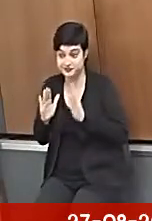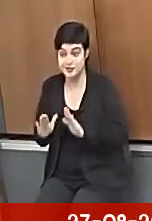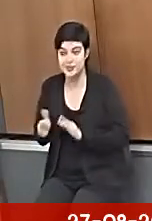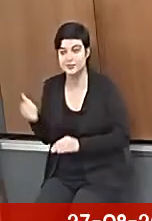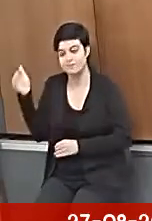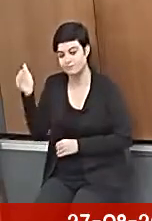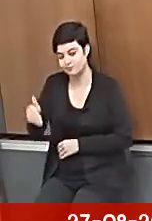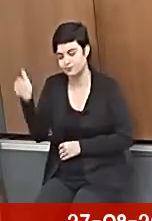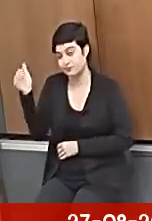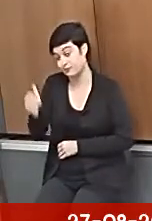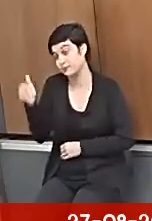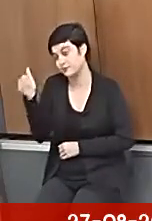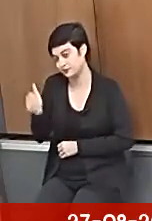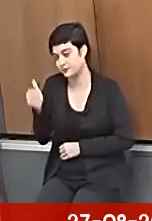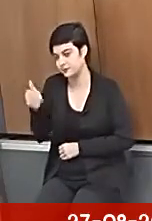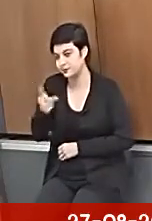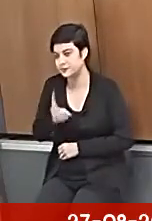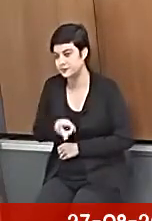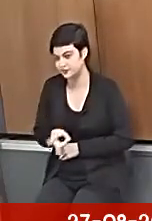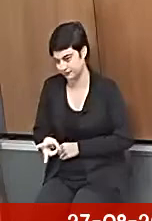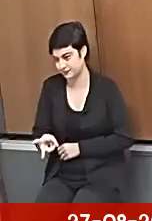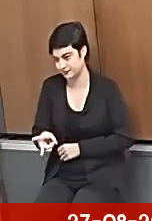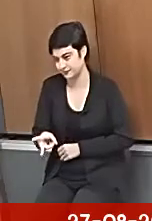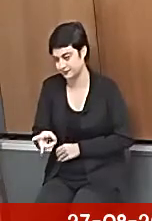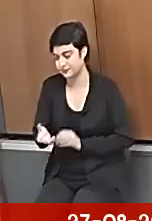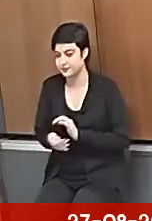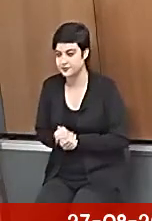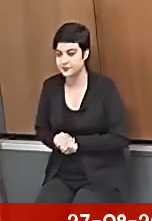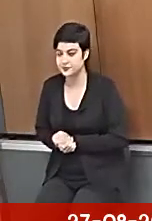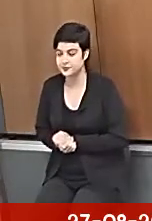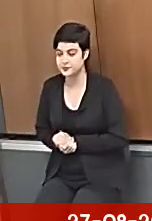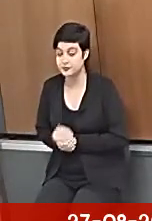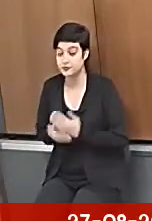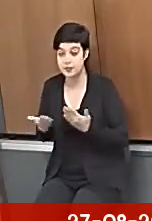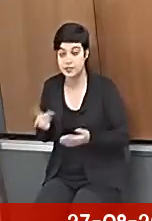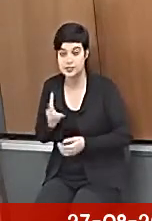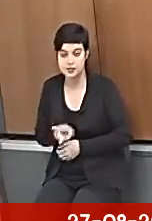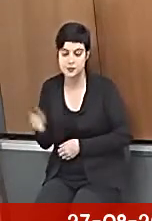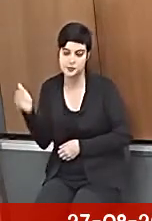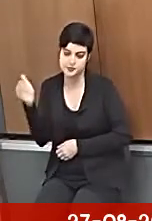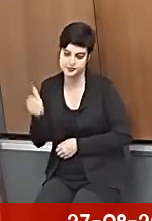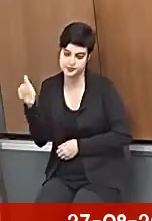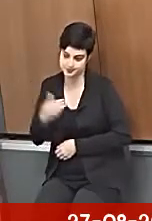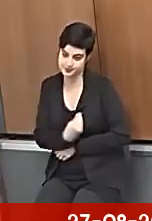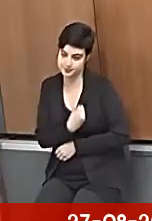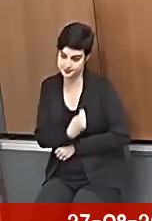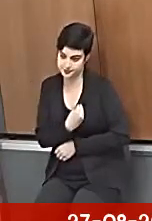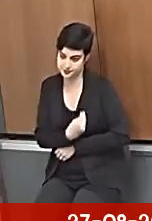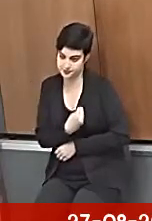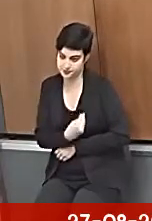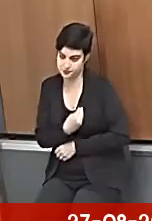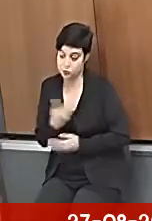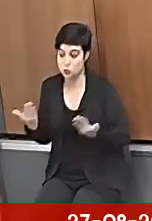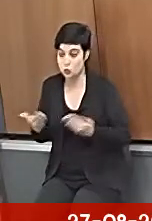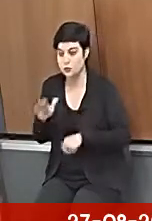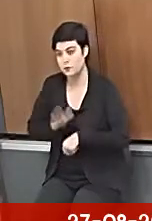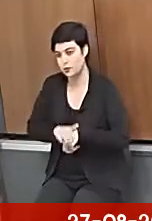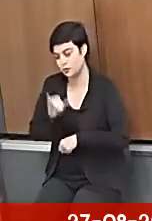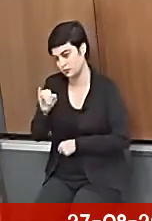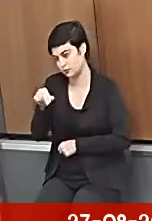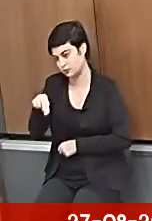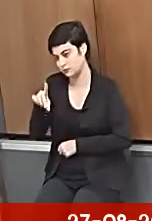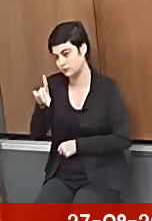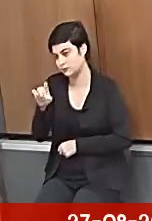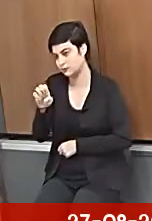outro lado mas são freqüente do outro lado da lagoa é assim fala mas sou um freqüentador do estádio hoje frequenta mais independência que o mineirão